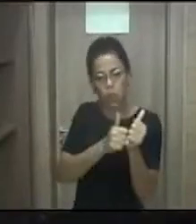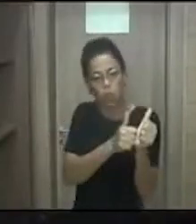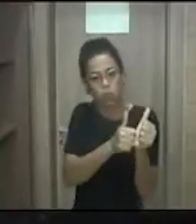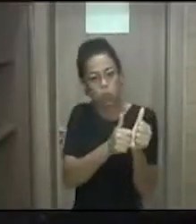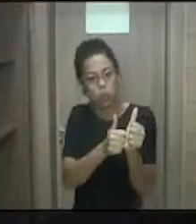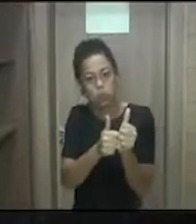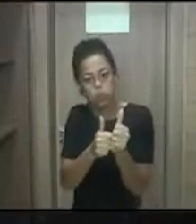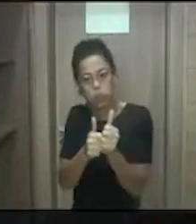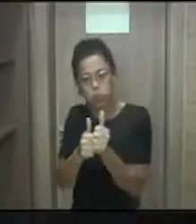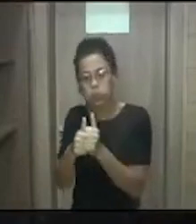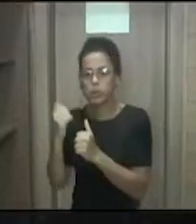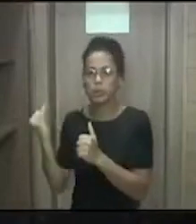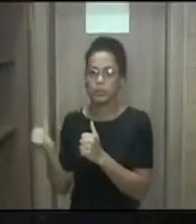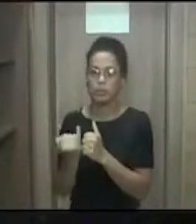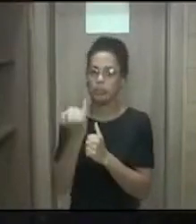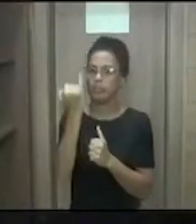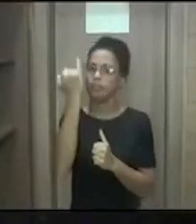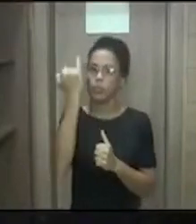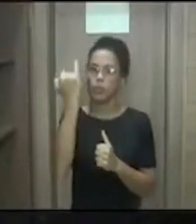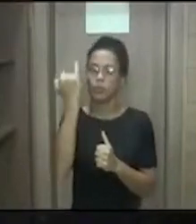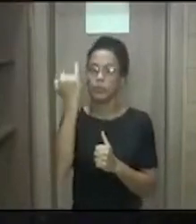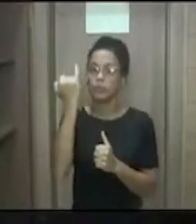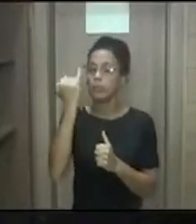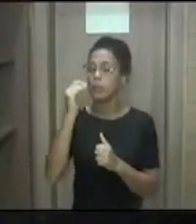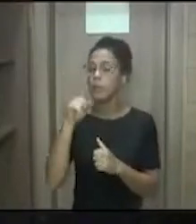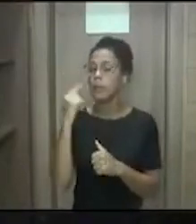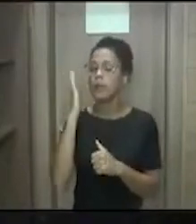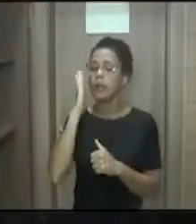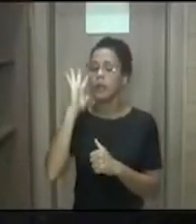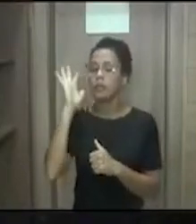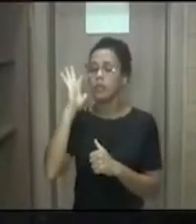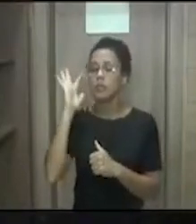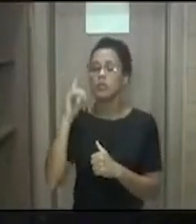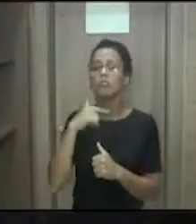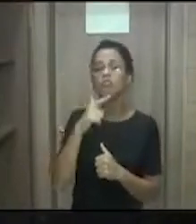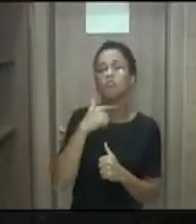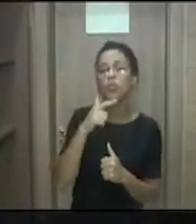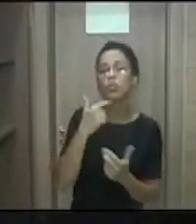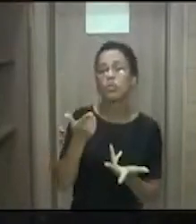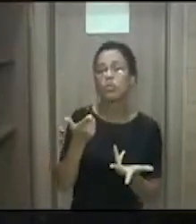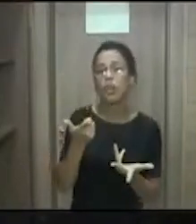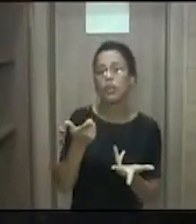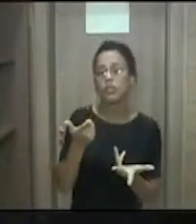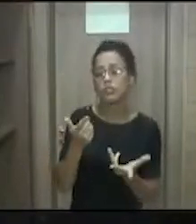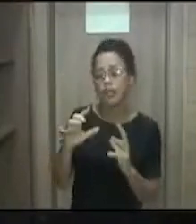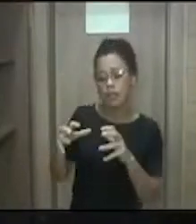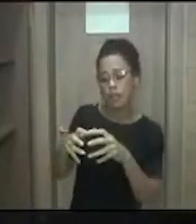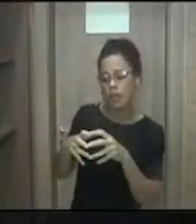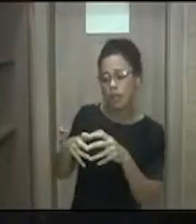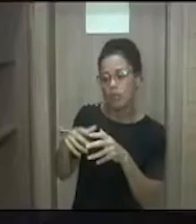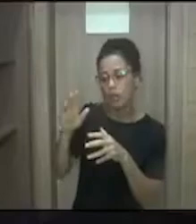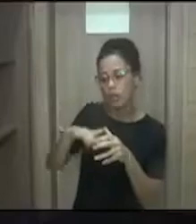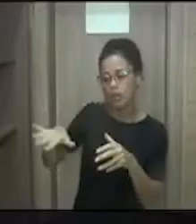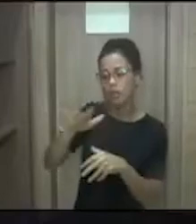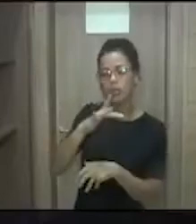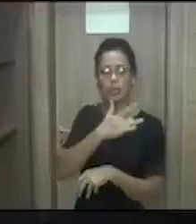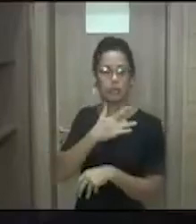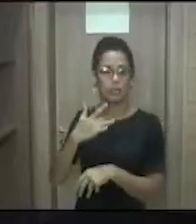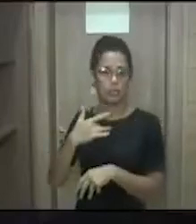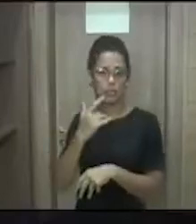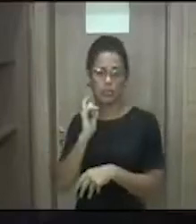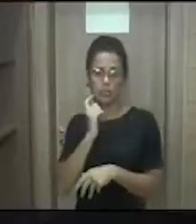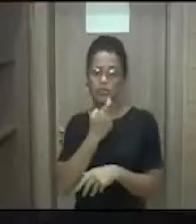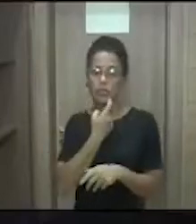acompanhamento fundamental, né? Só que a gente ainda não consegue ter, nem pela própria equipe de saúde bucal, pelos dentistas,